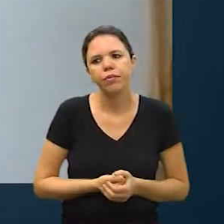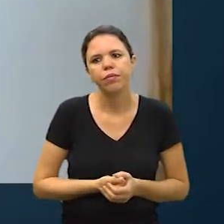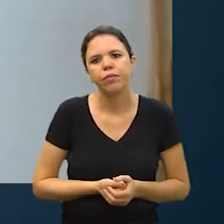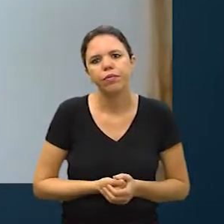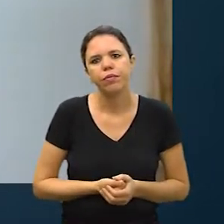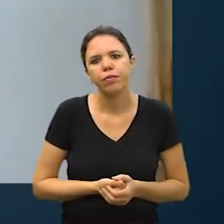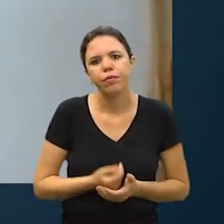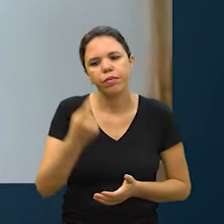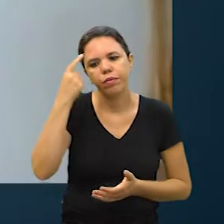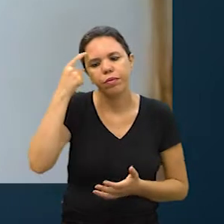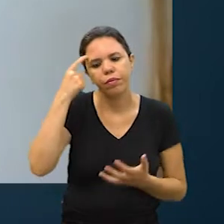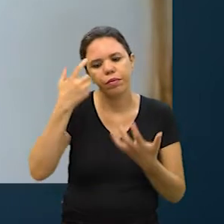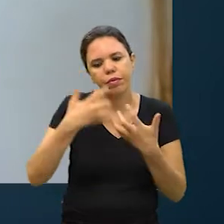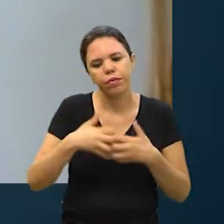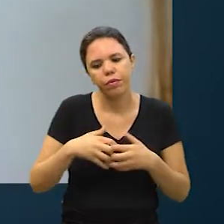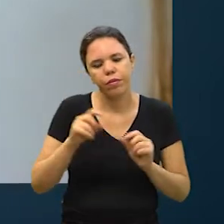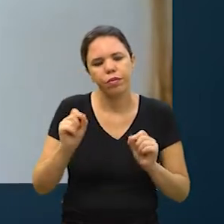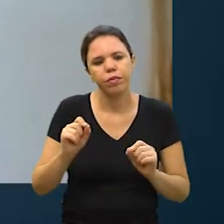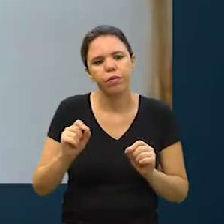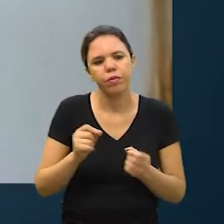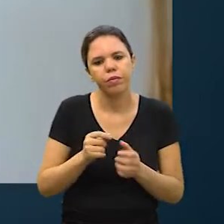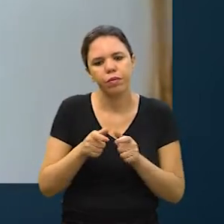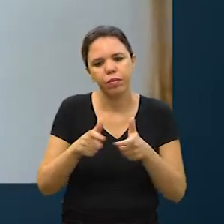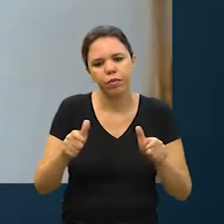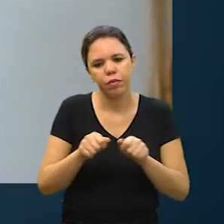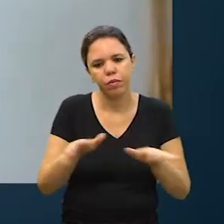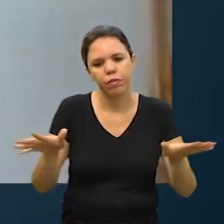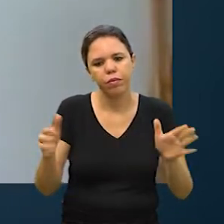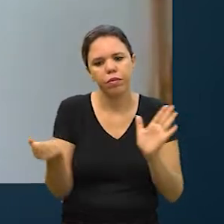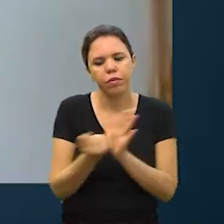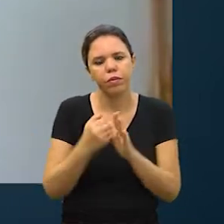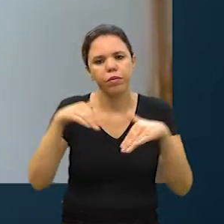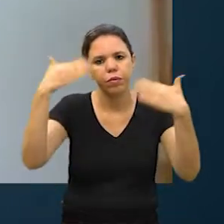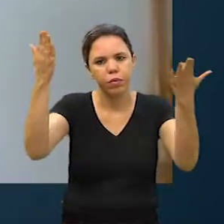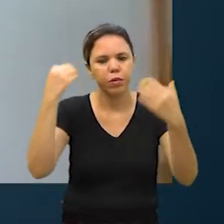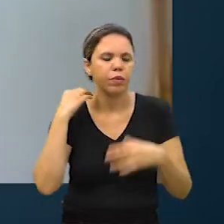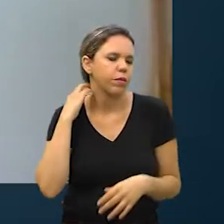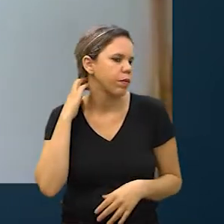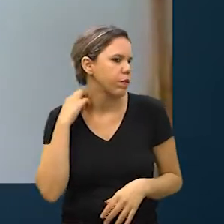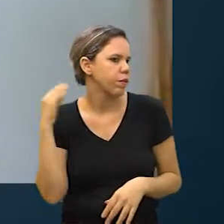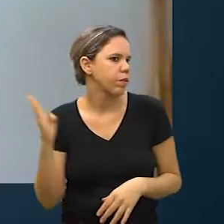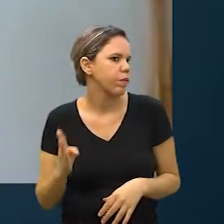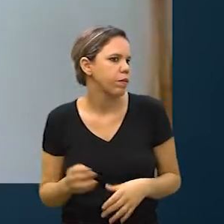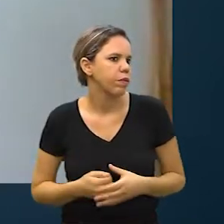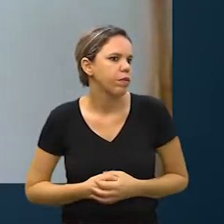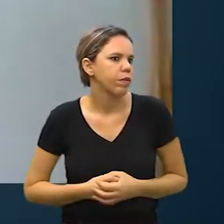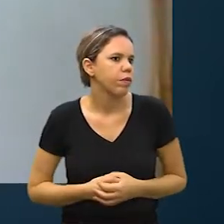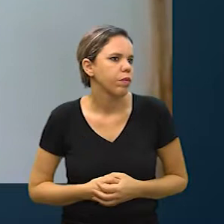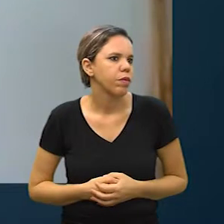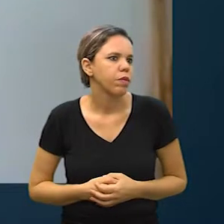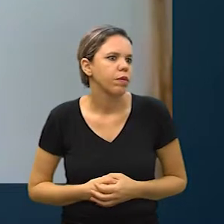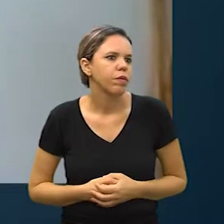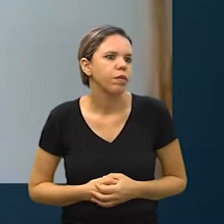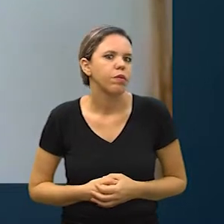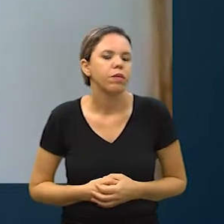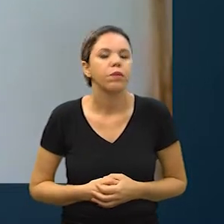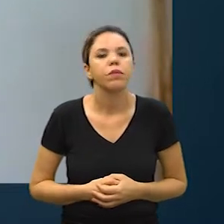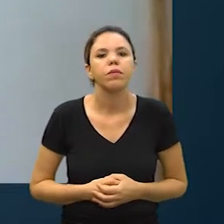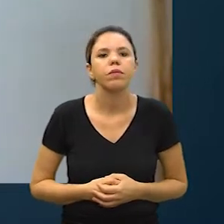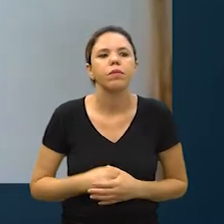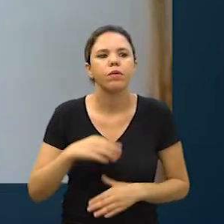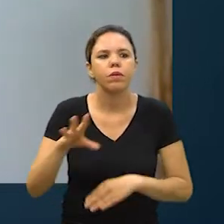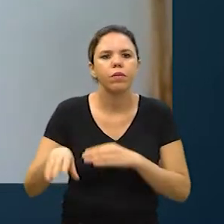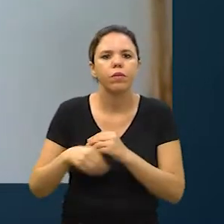capital, e pensar um pouco até em expandir com essas marcas para fora do Brasil,